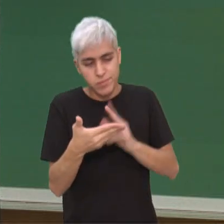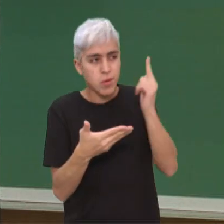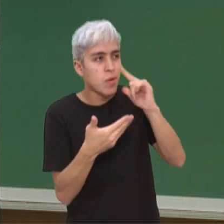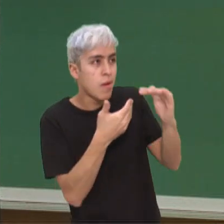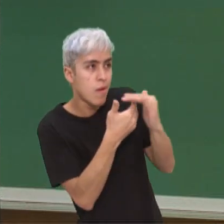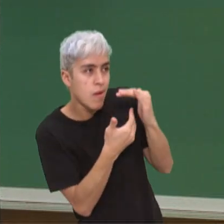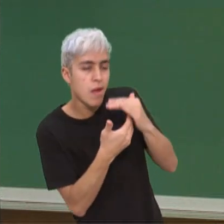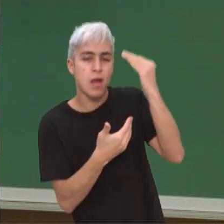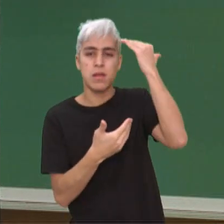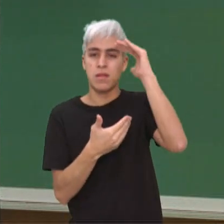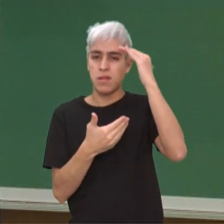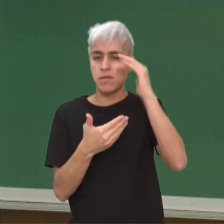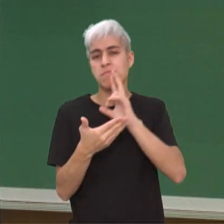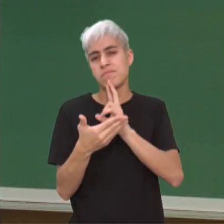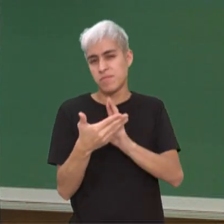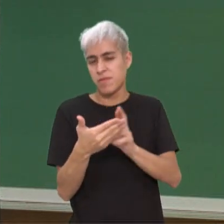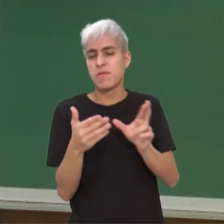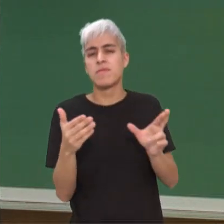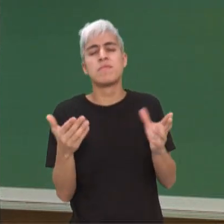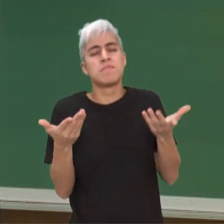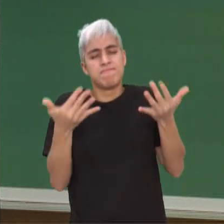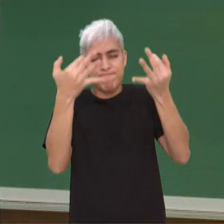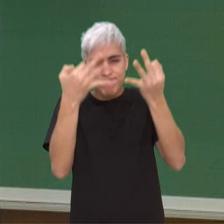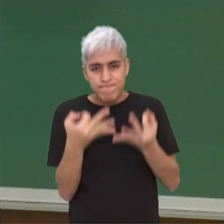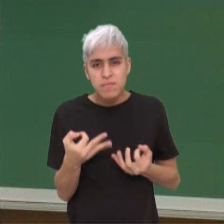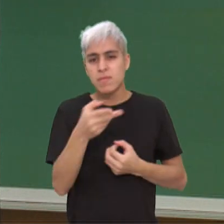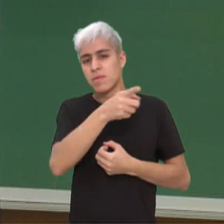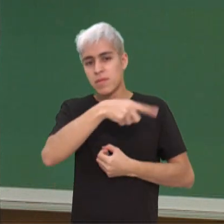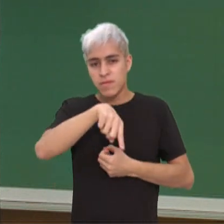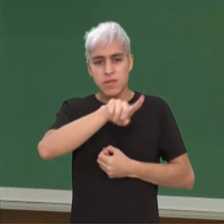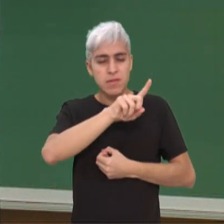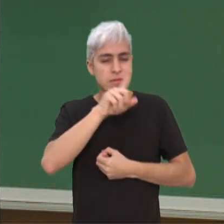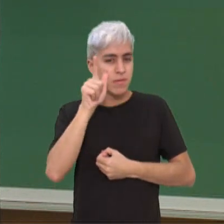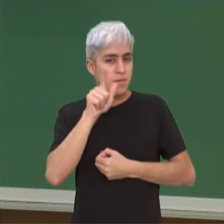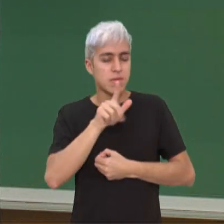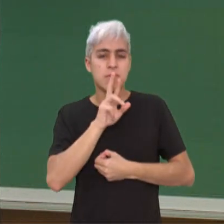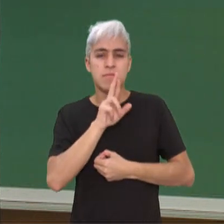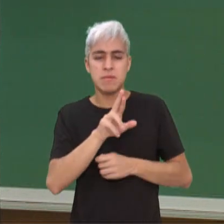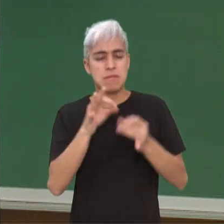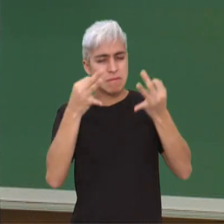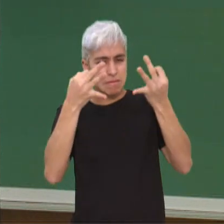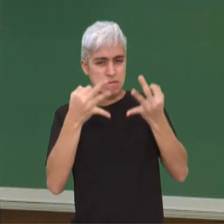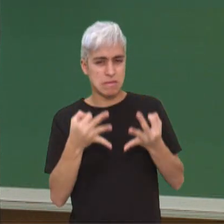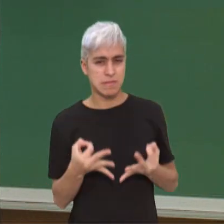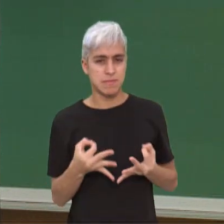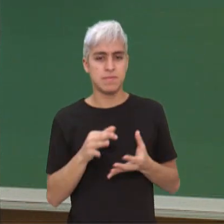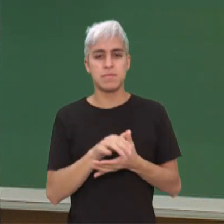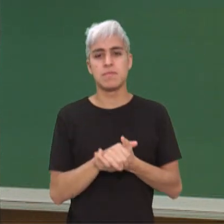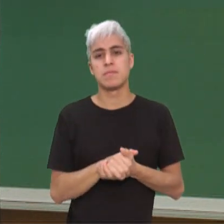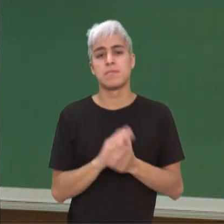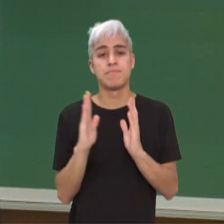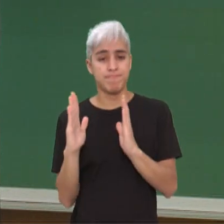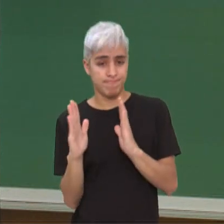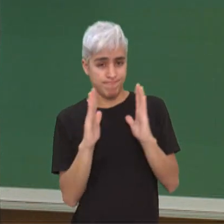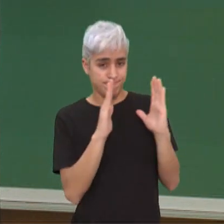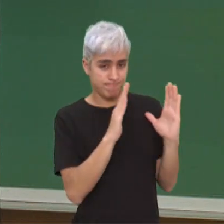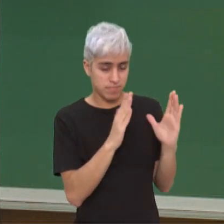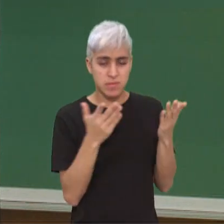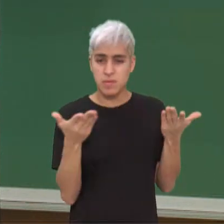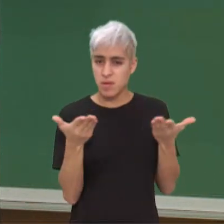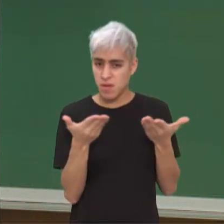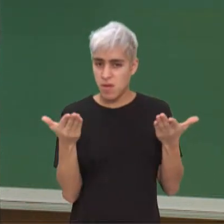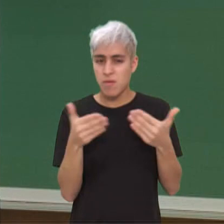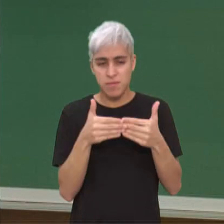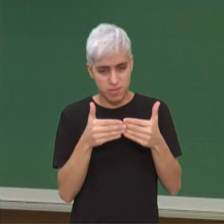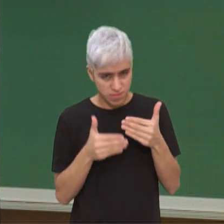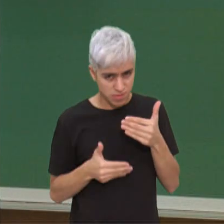respostas, né? Então tenho certeza absoluta que você conseguiu responder, ok? Mediante essa certeza, eu vou